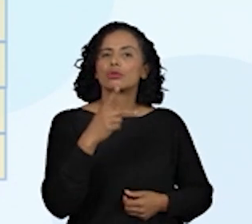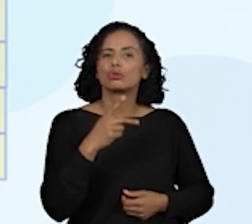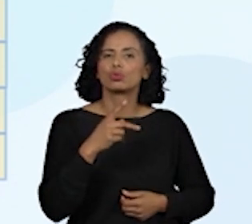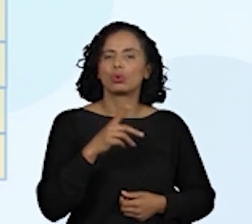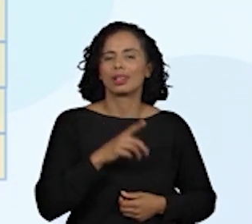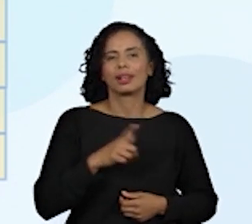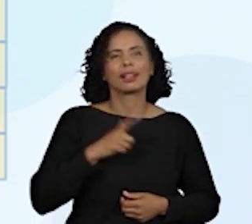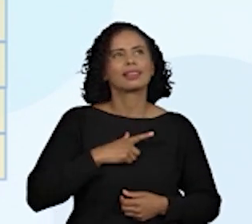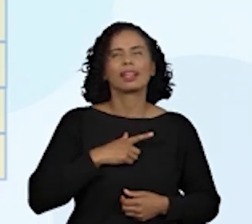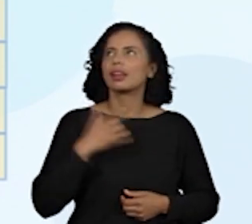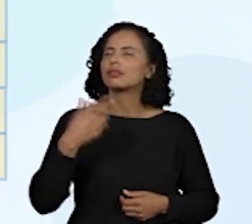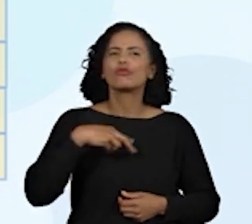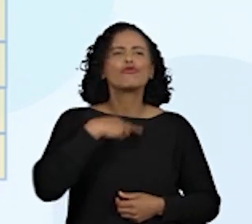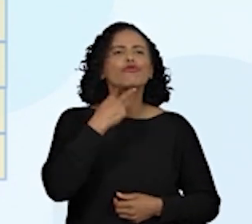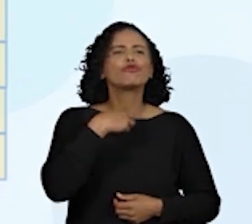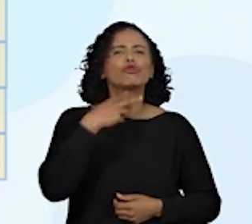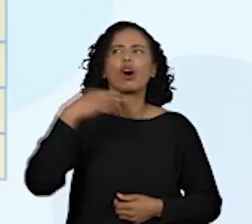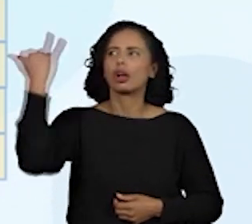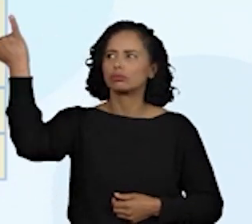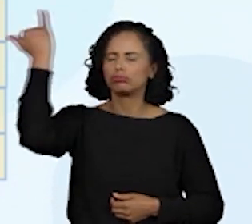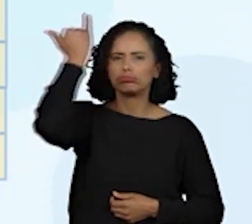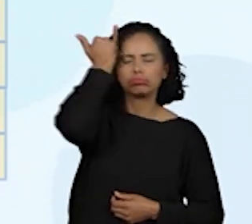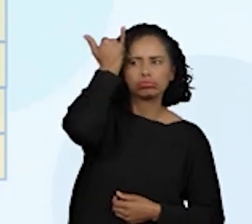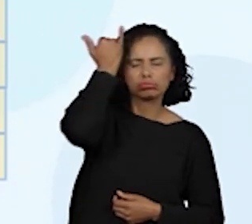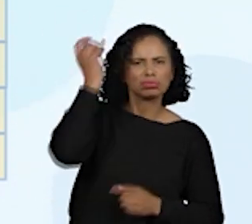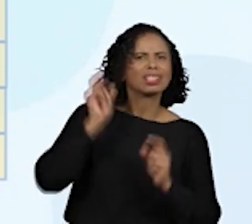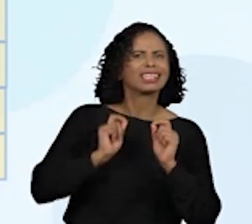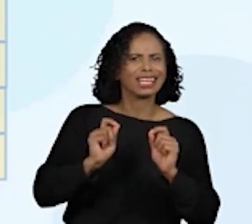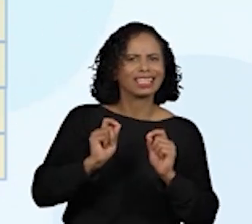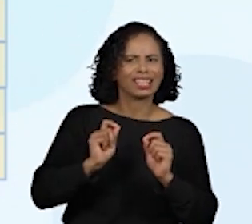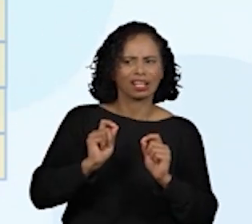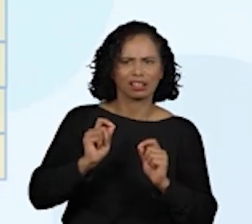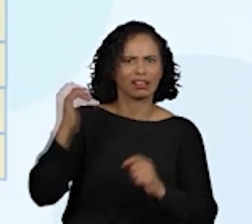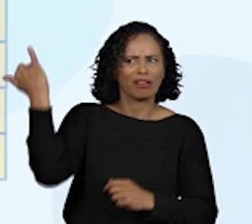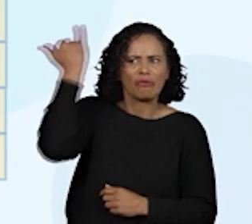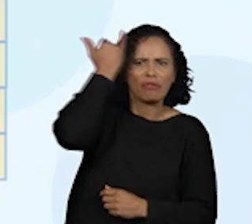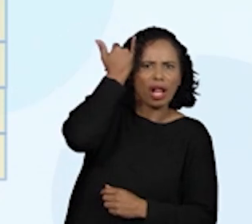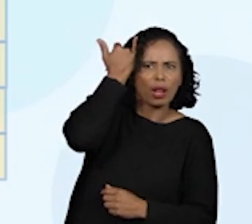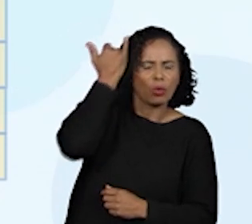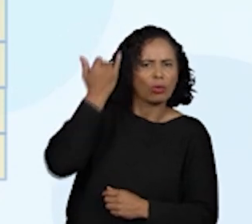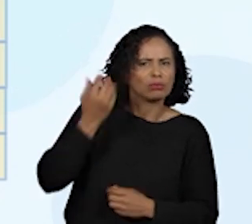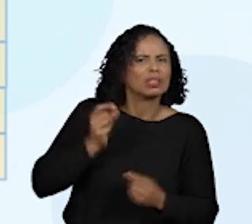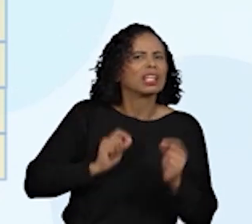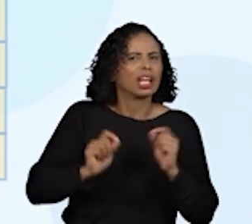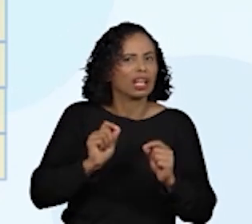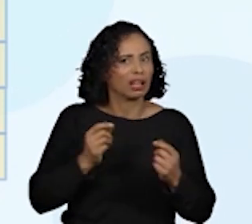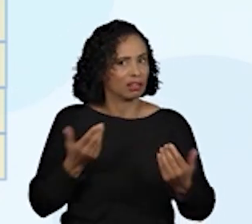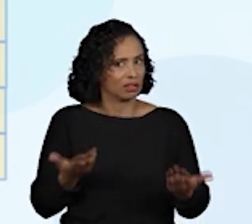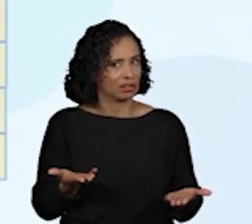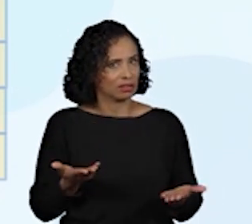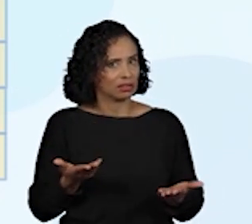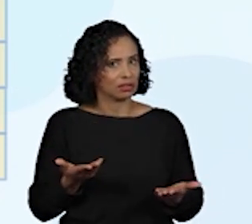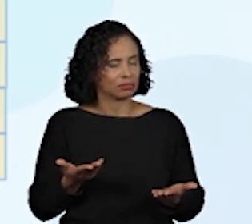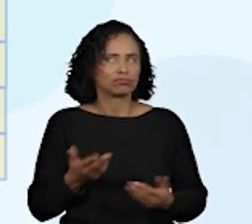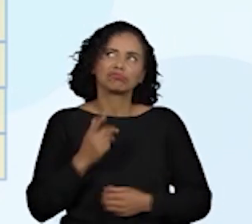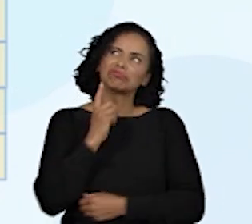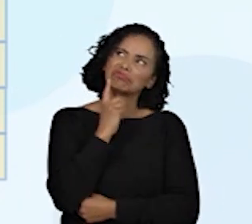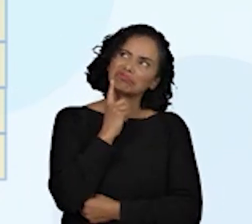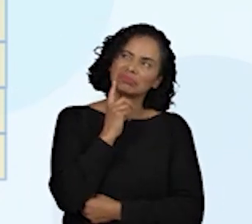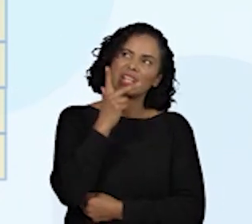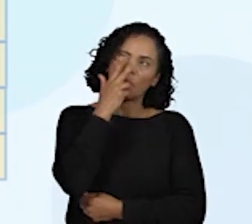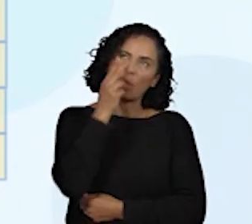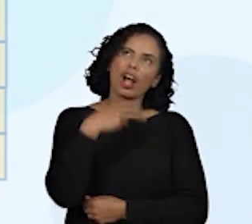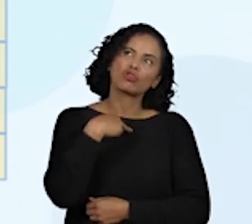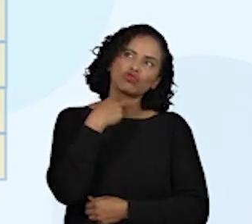além? De quem era? Pensamos que poderia ser. A voz era da